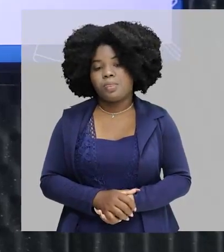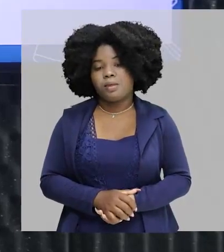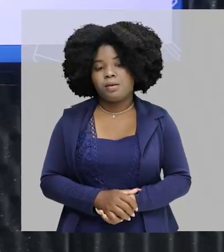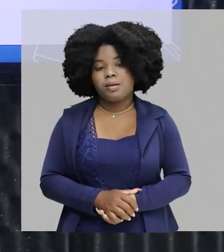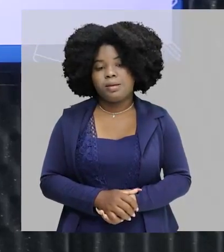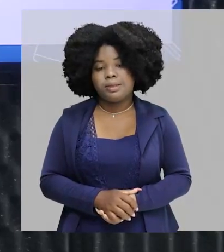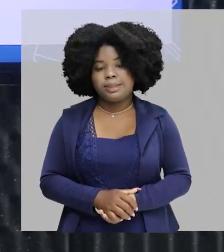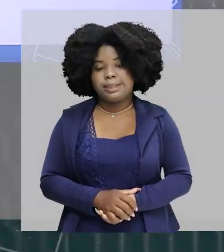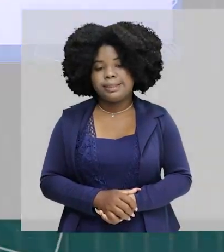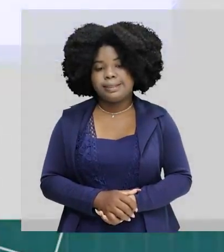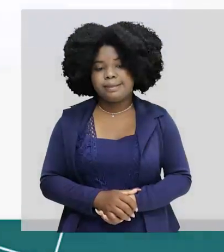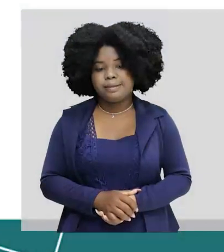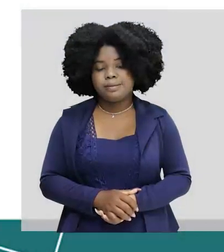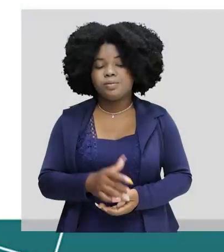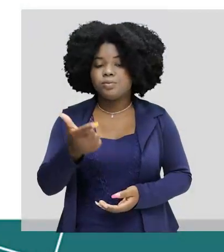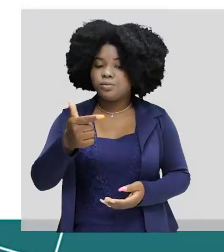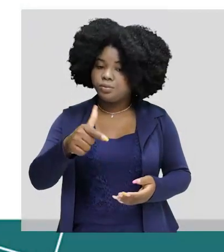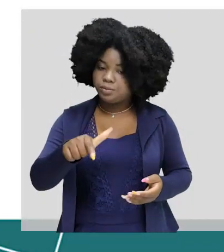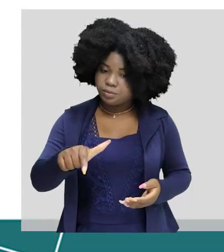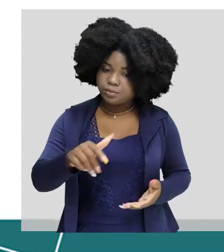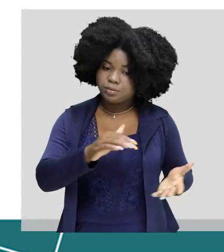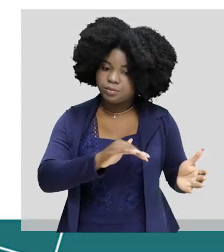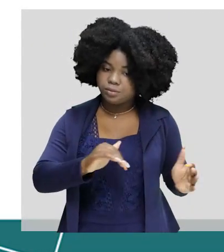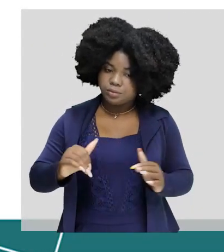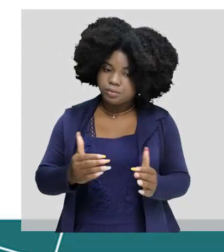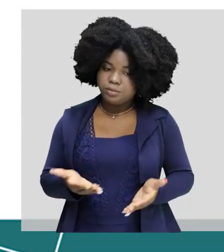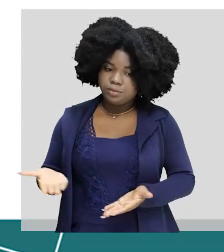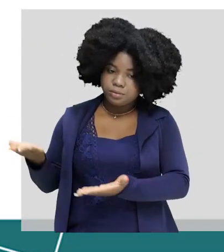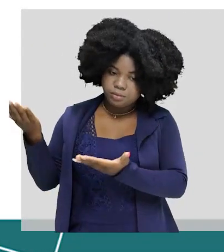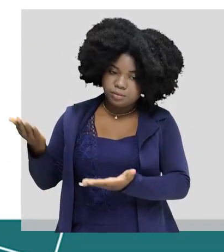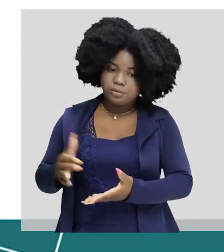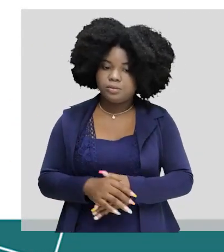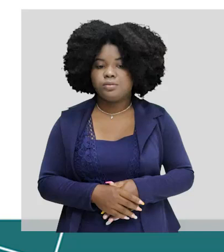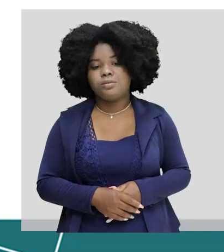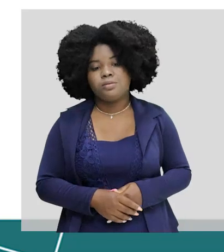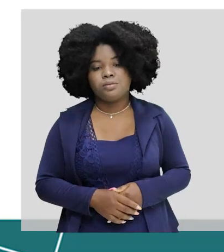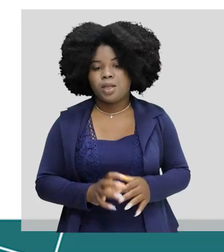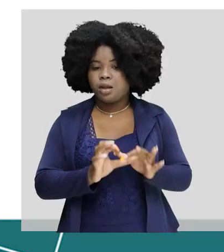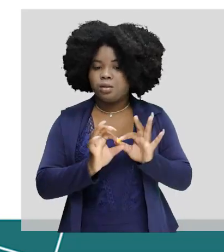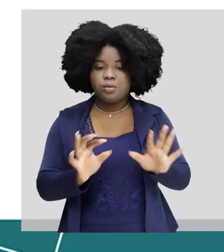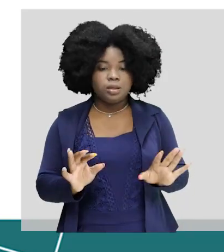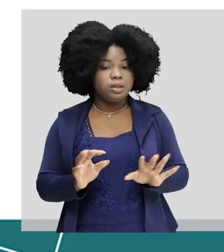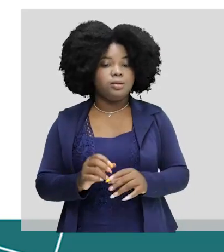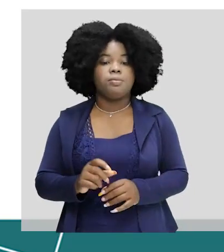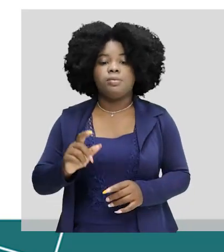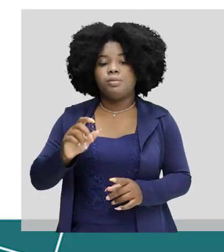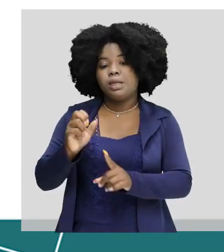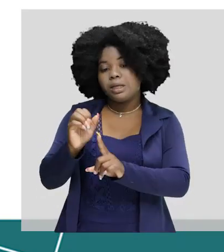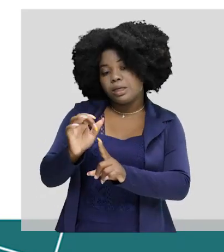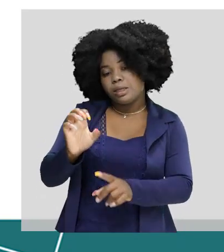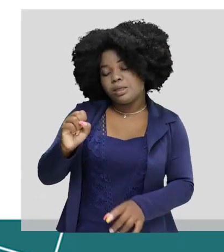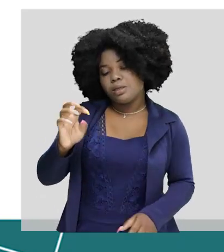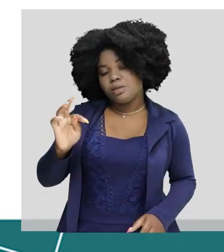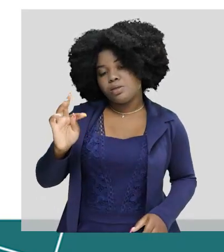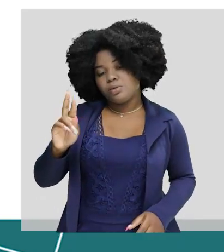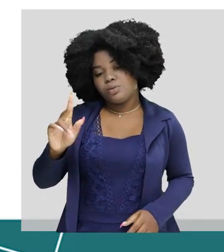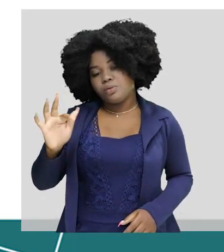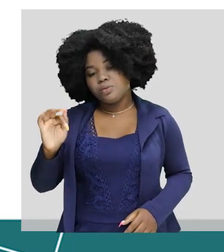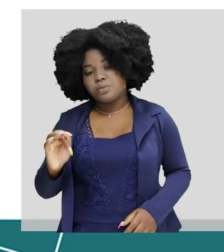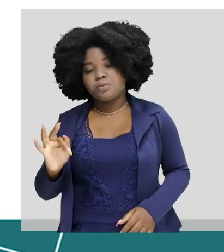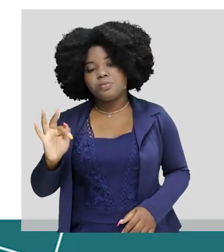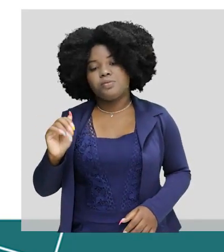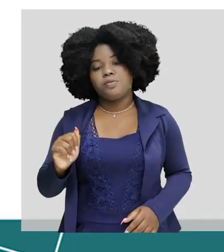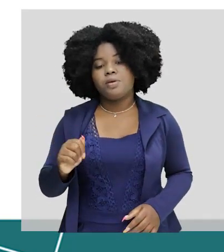continha direito. Mais algumas vantagens, olha só, não libera gases estufa, porque não está